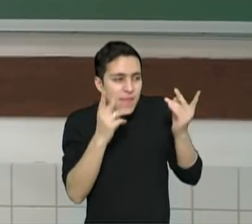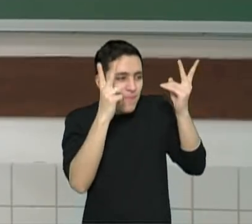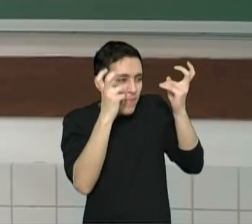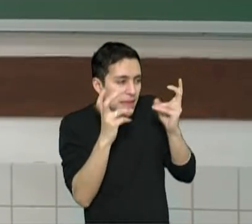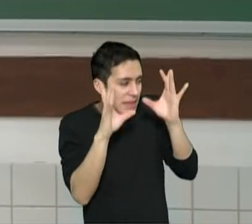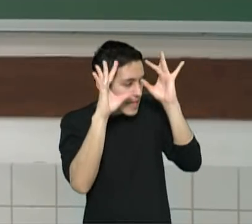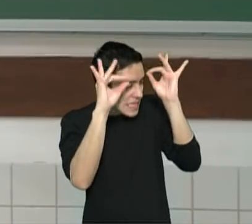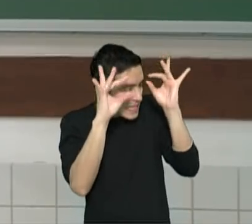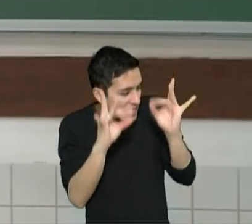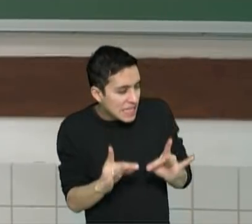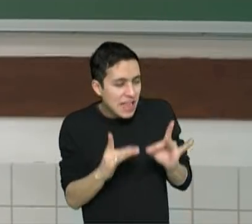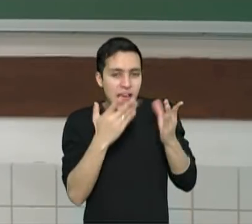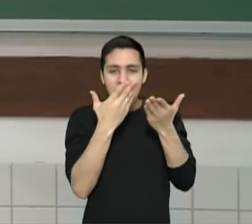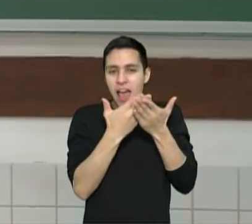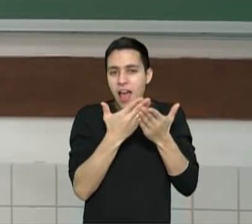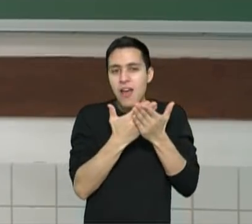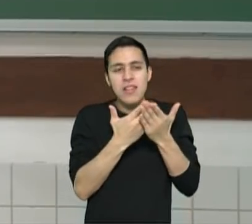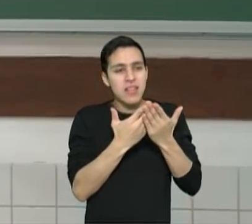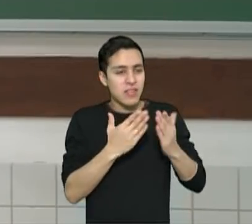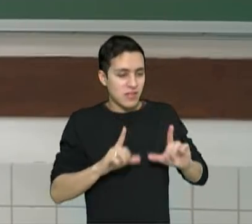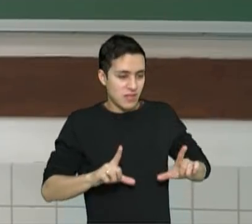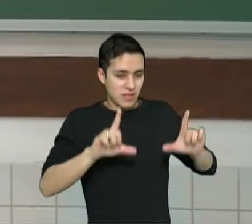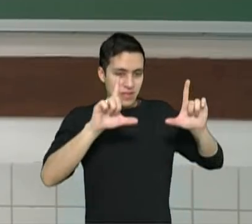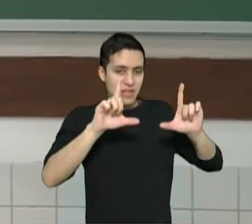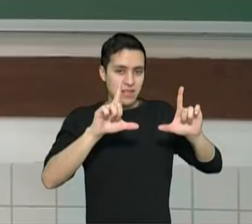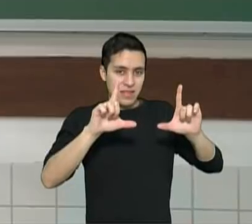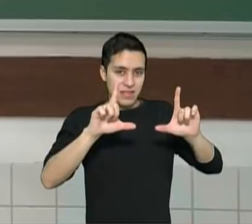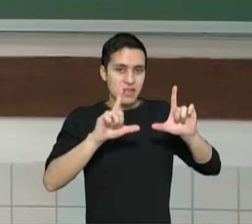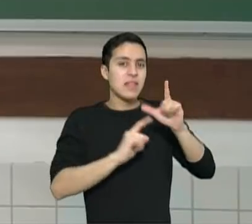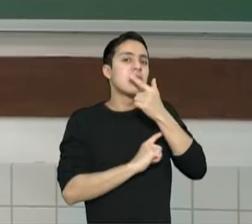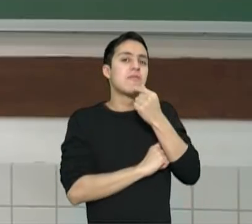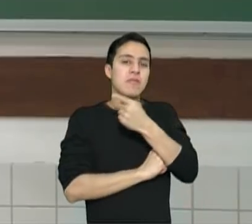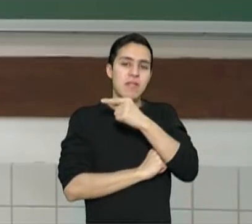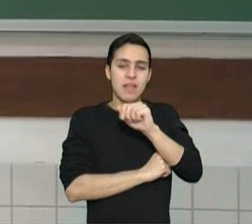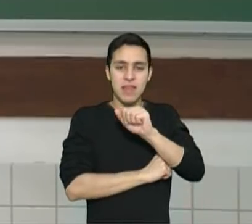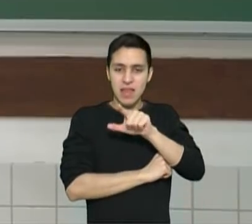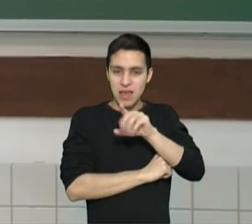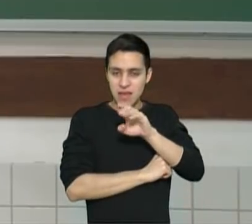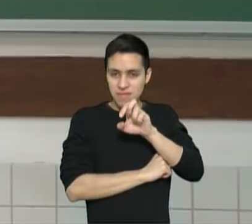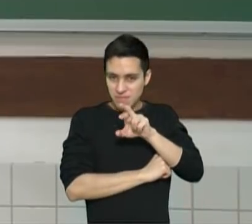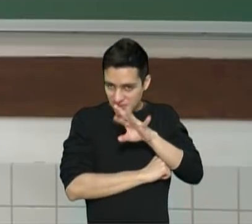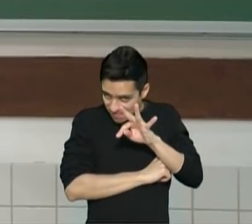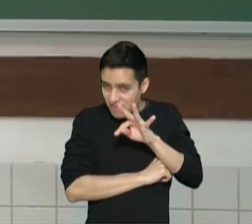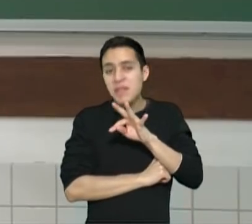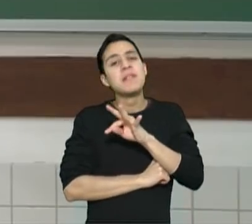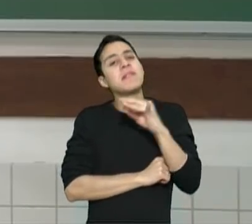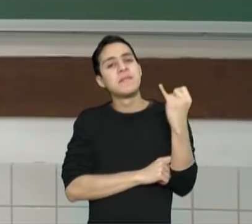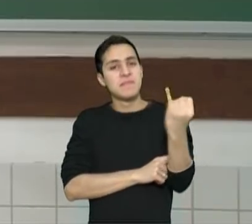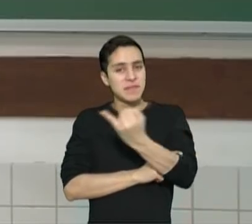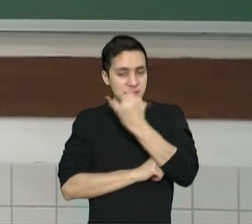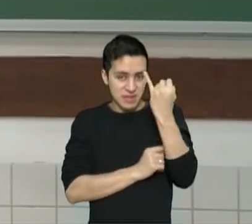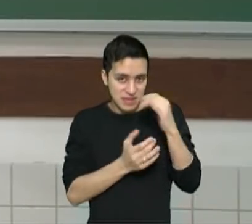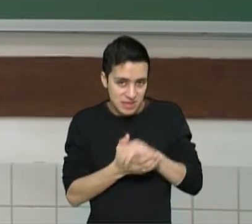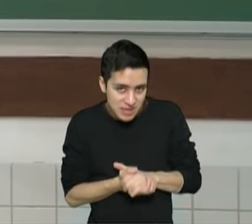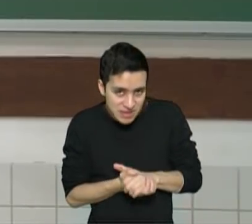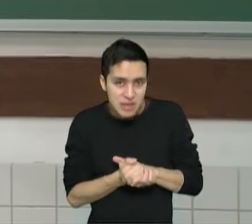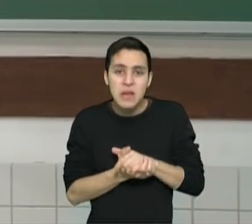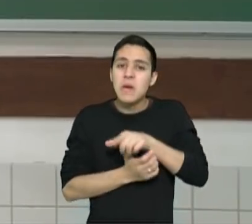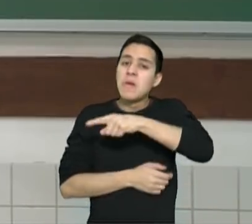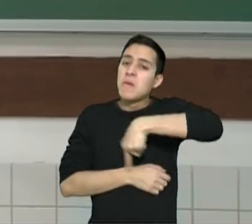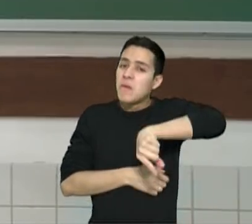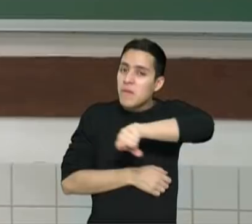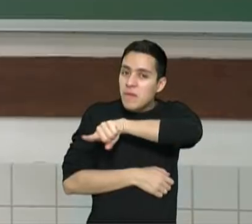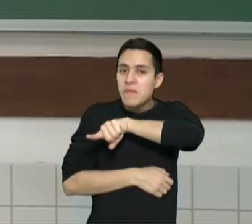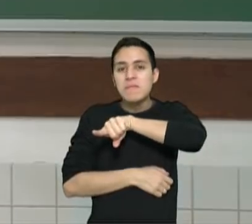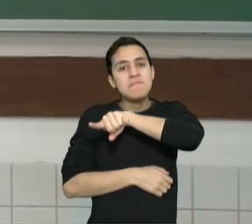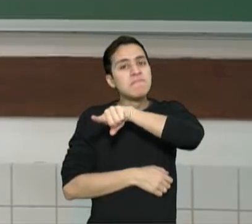esses detalhes, né, na obra do Eckhold, né? Então, muito importante que mesmo não